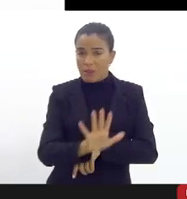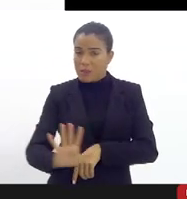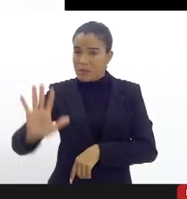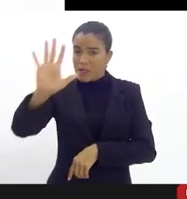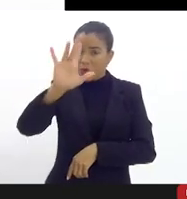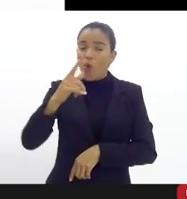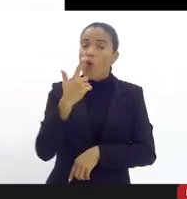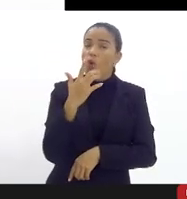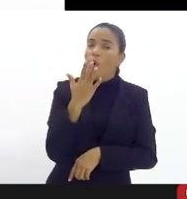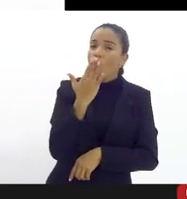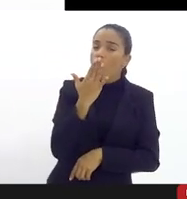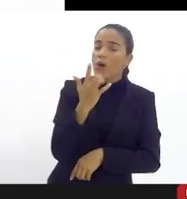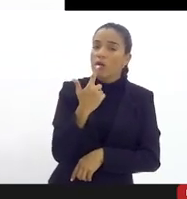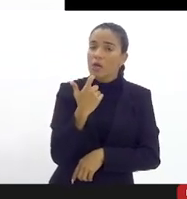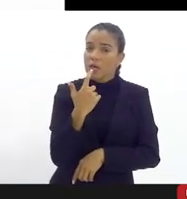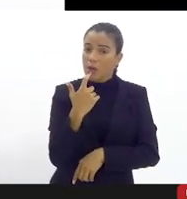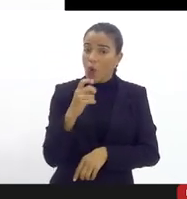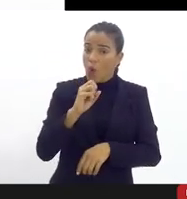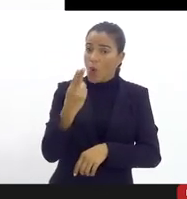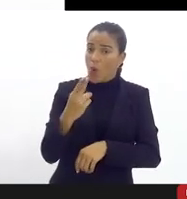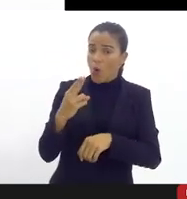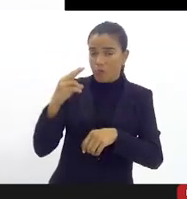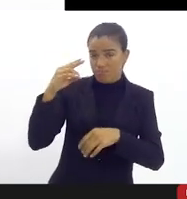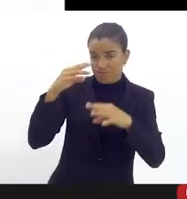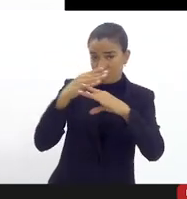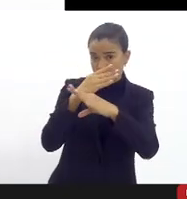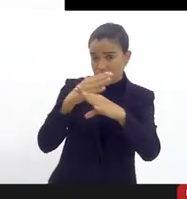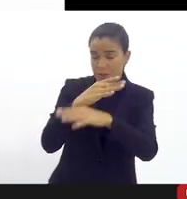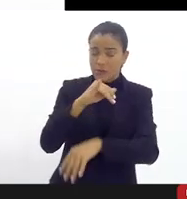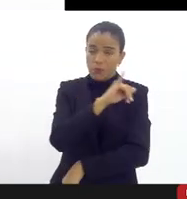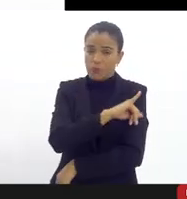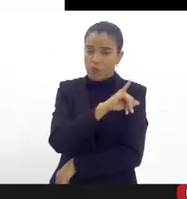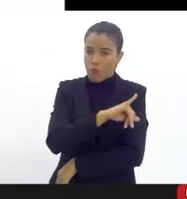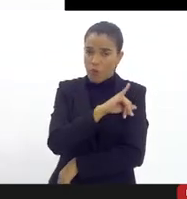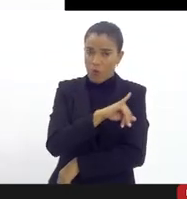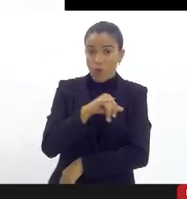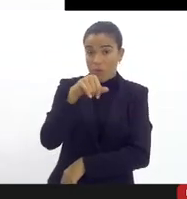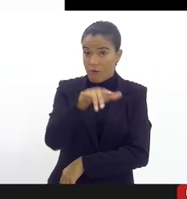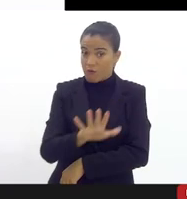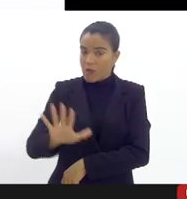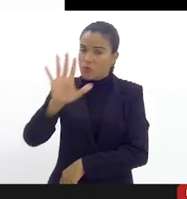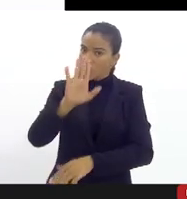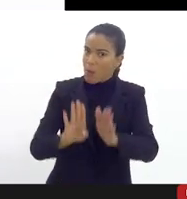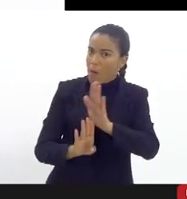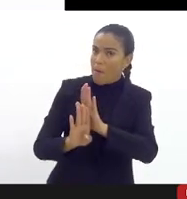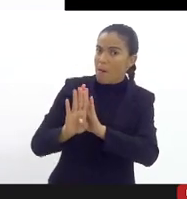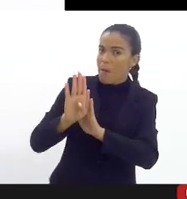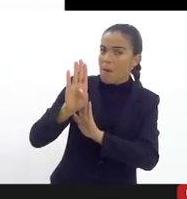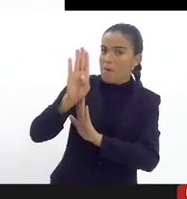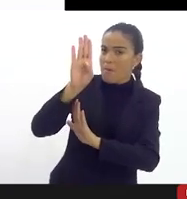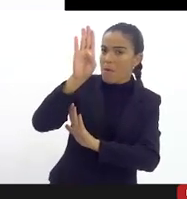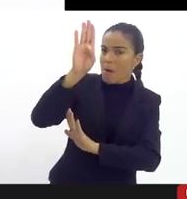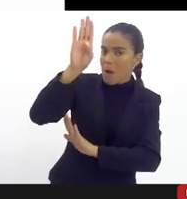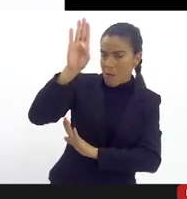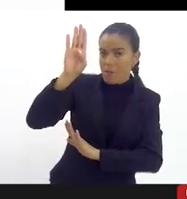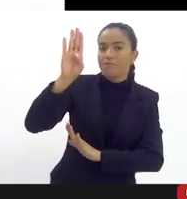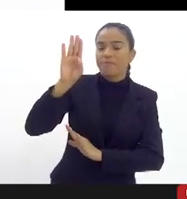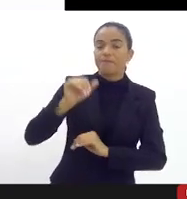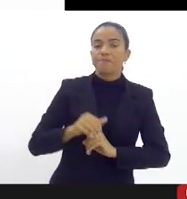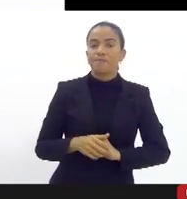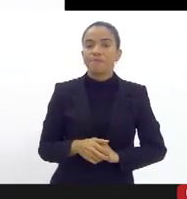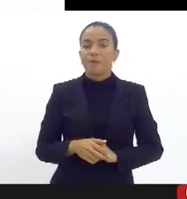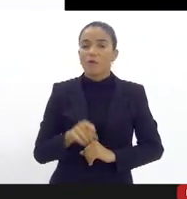curva vermelha que ou mesmo no município do Rio em nível nacional é até mais intensa né Essa essa subida aqui